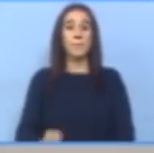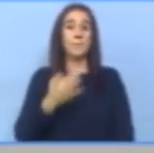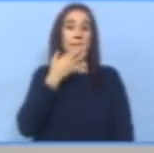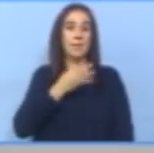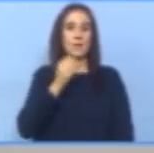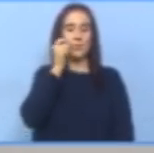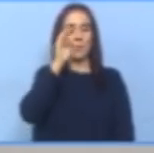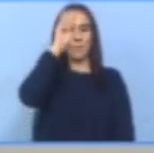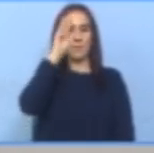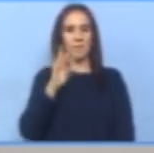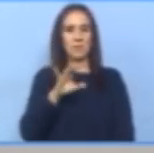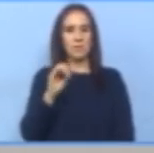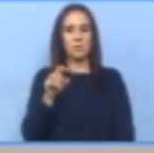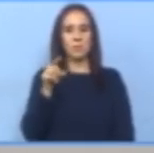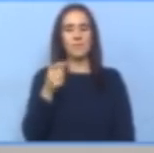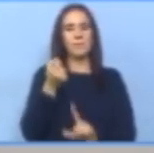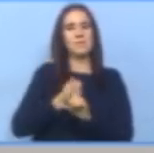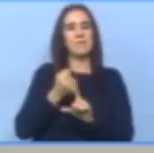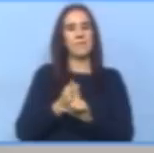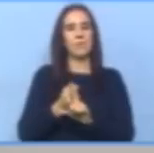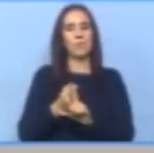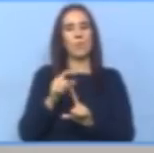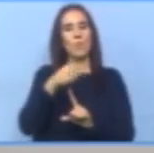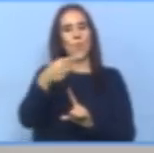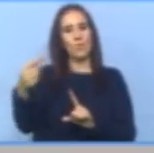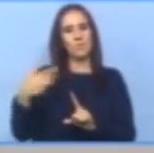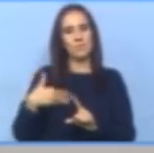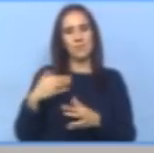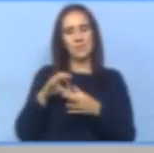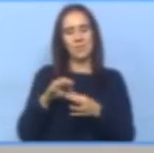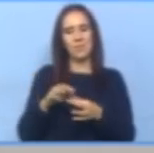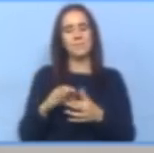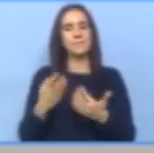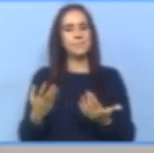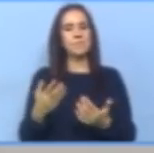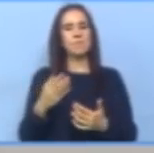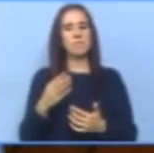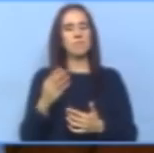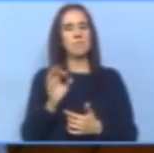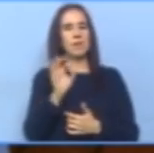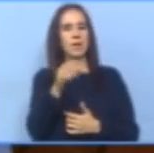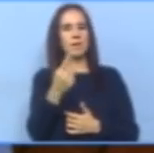Francisco, que nos desafiou também a essa outra obra de misericórdia, tenha uma referência